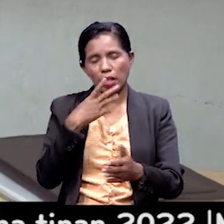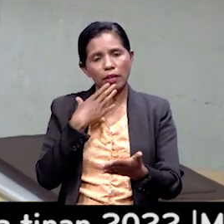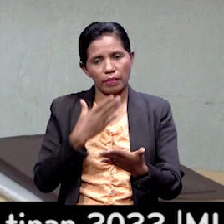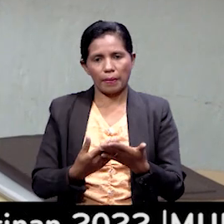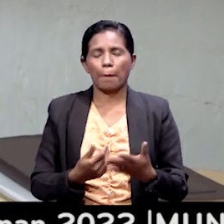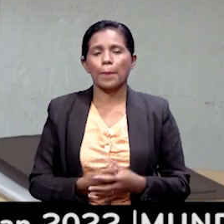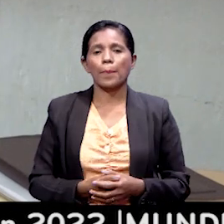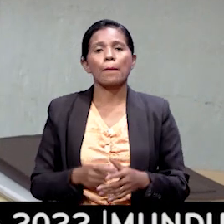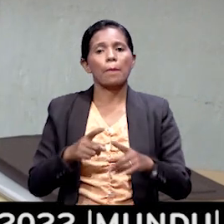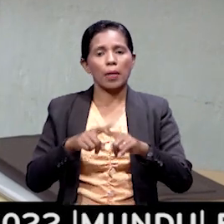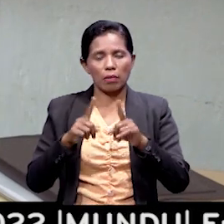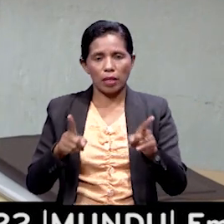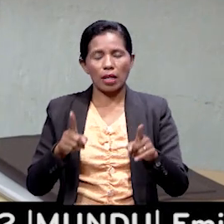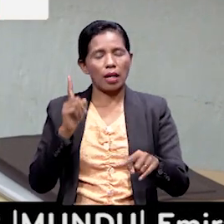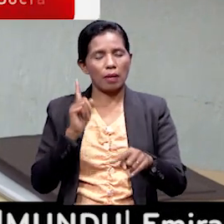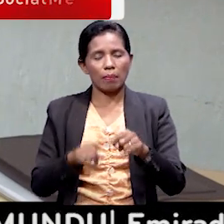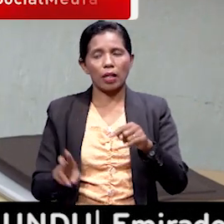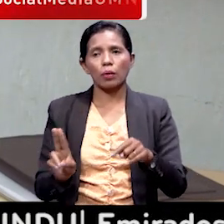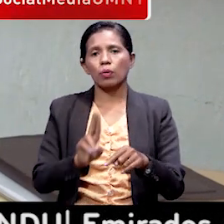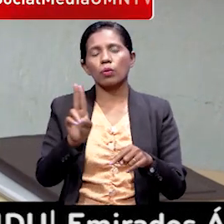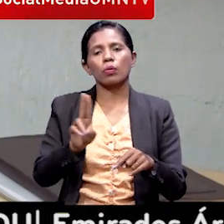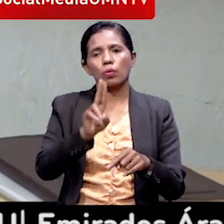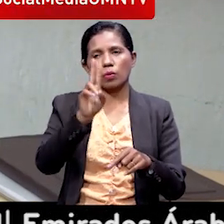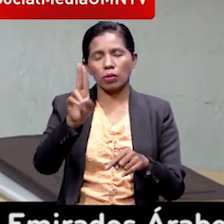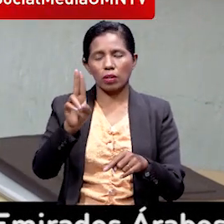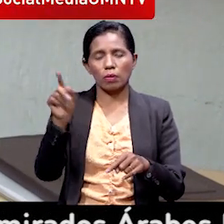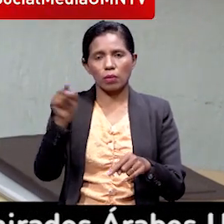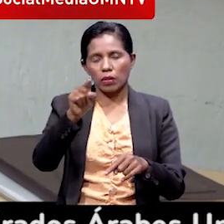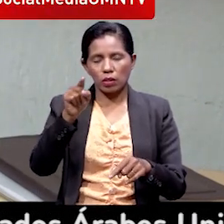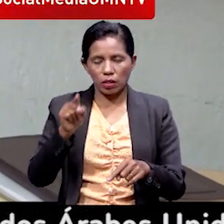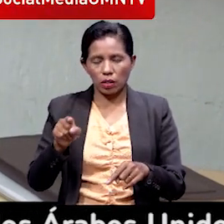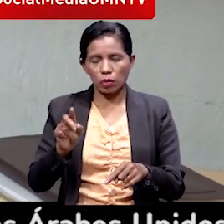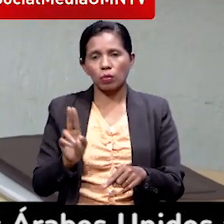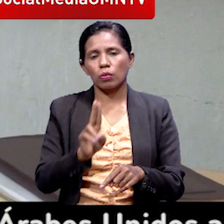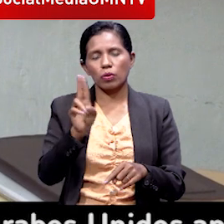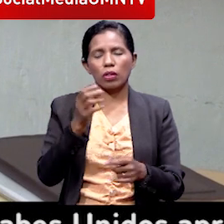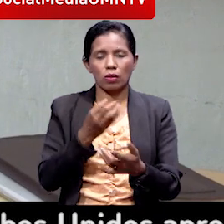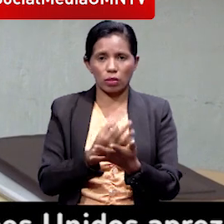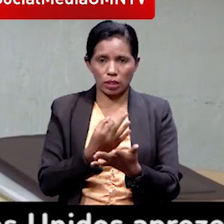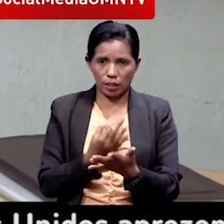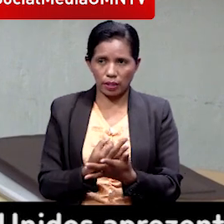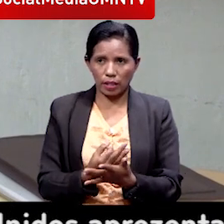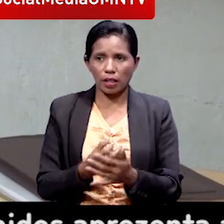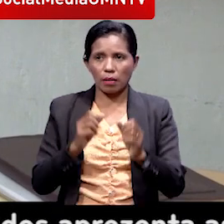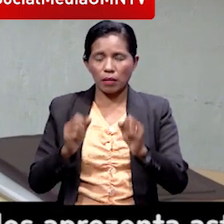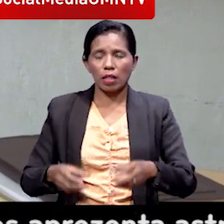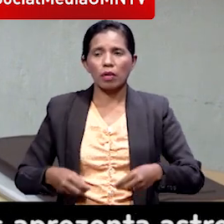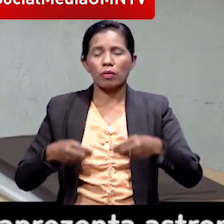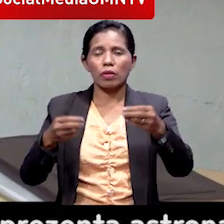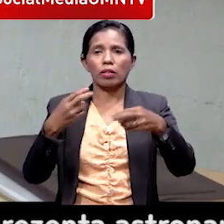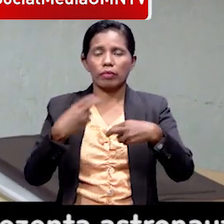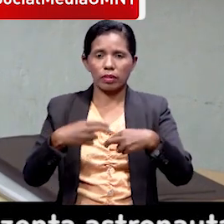be ke tahalu ba execução ne porcento execução orçamento ne bele fo impacto